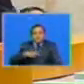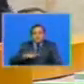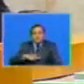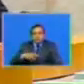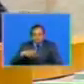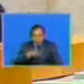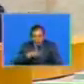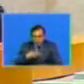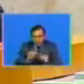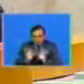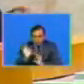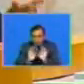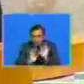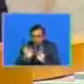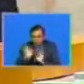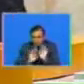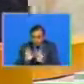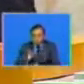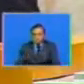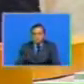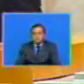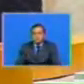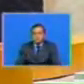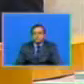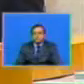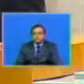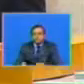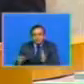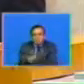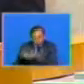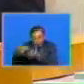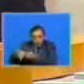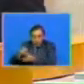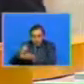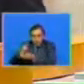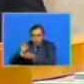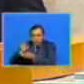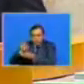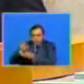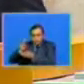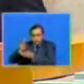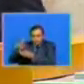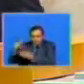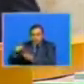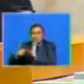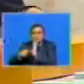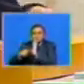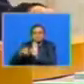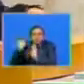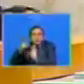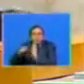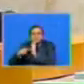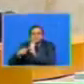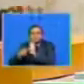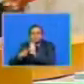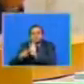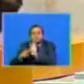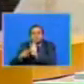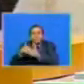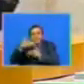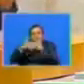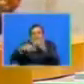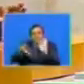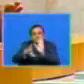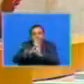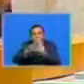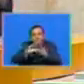absolutamente organizada. A ouvidoria deu ao parlamento algo fundamental na democracia: